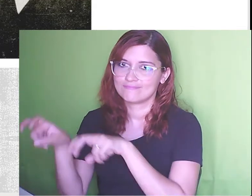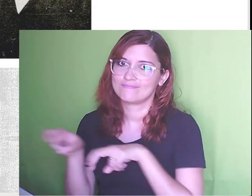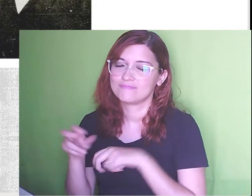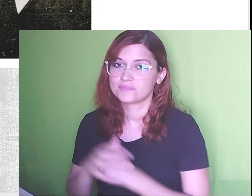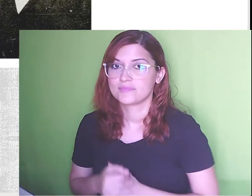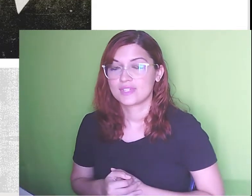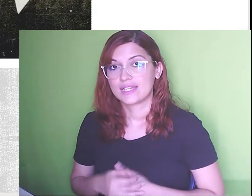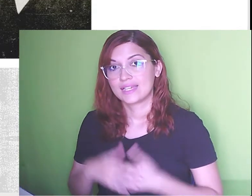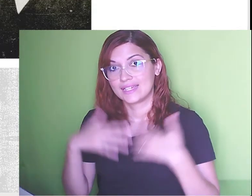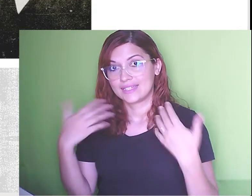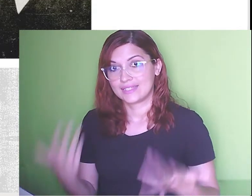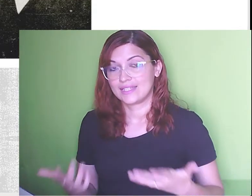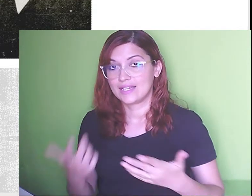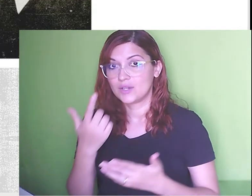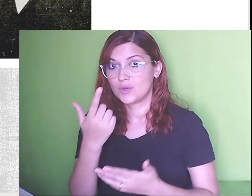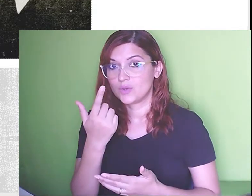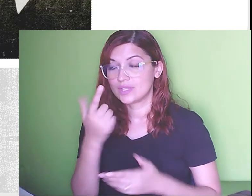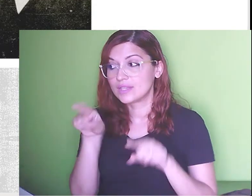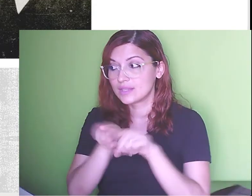propriedades.